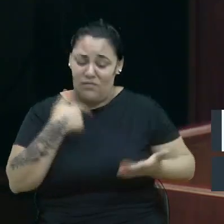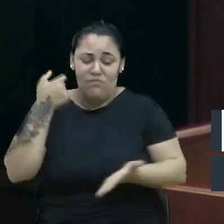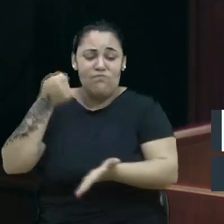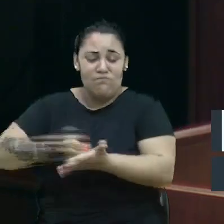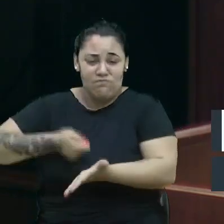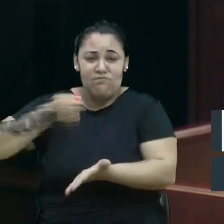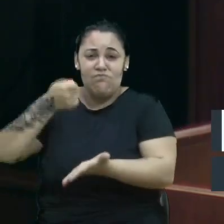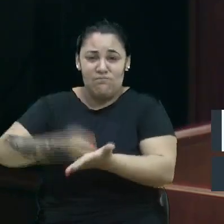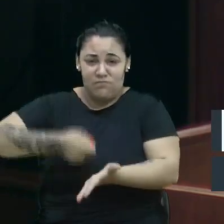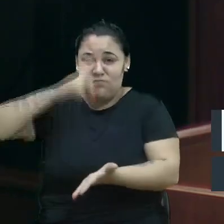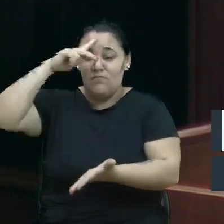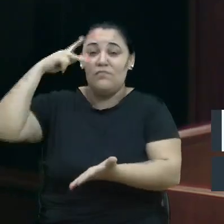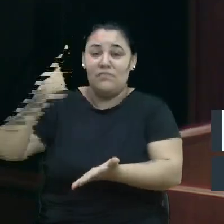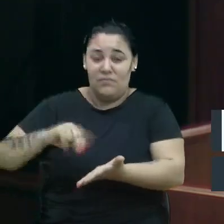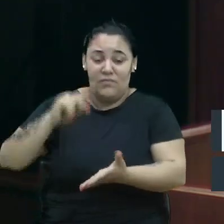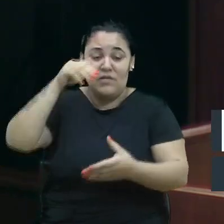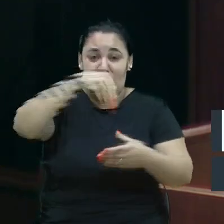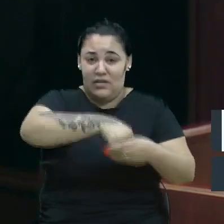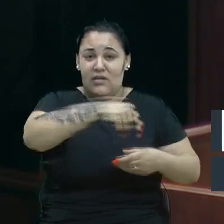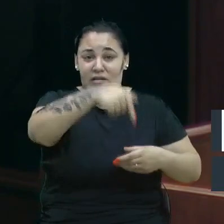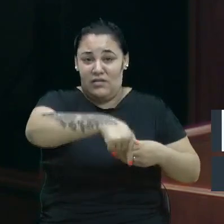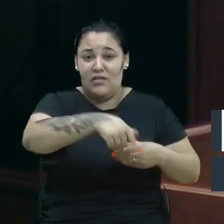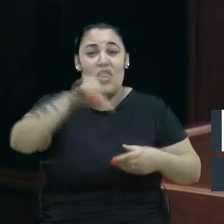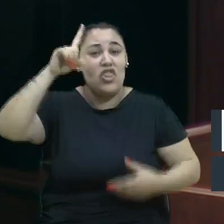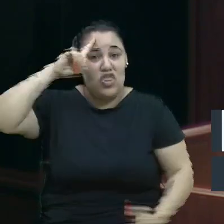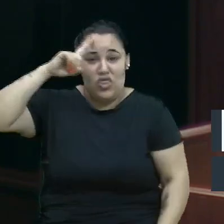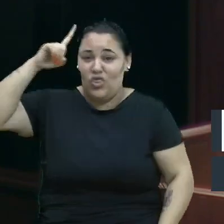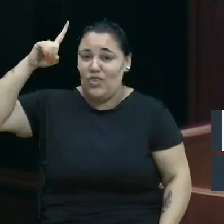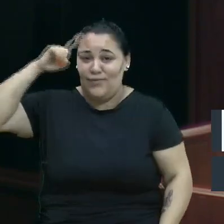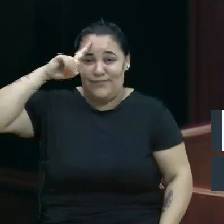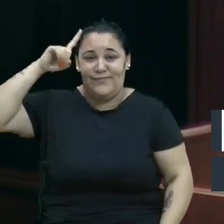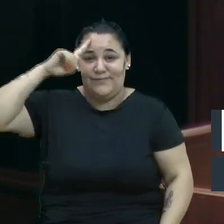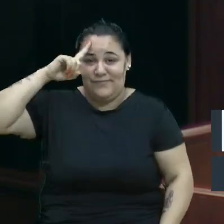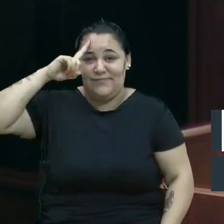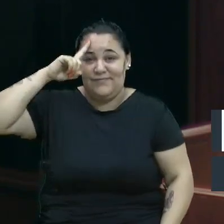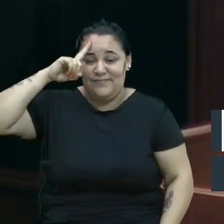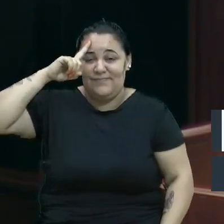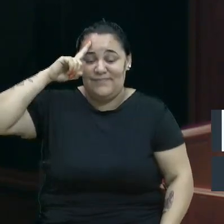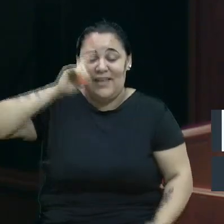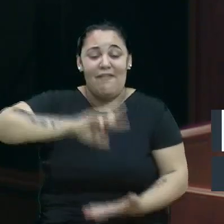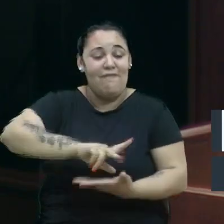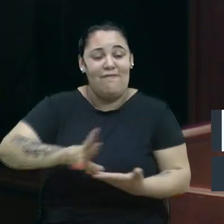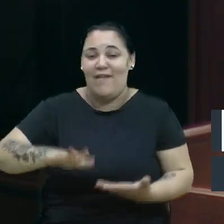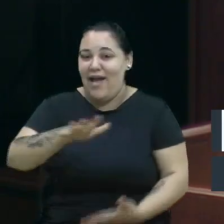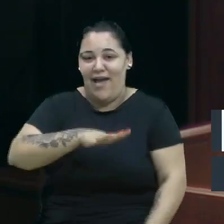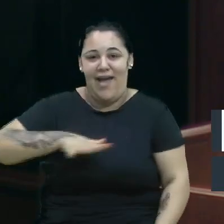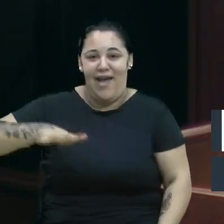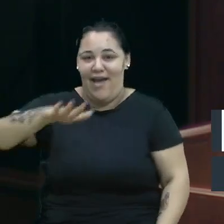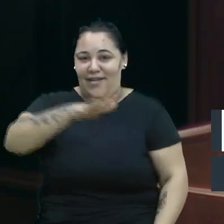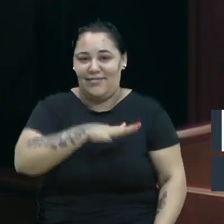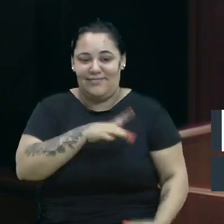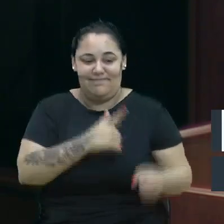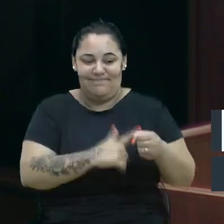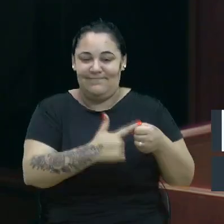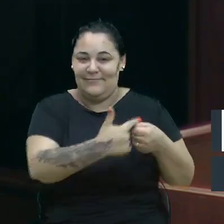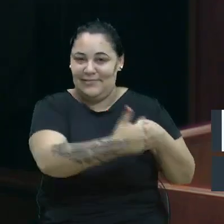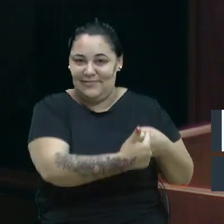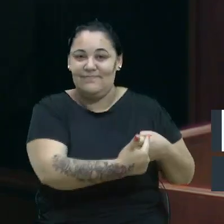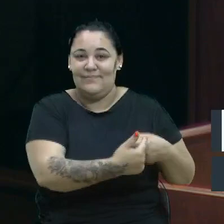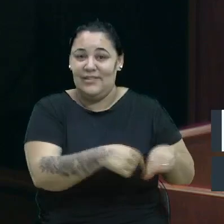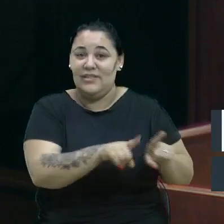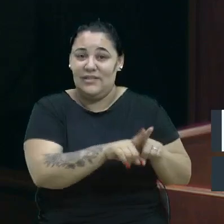insistentemente aqui dentro, todos os dias, em diversas áreas da nossa cidade, em